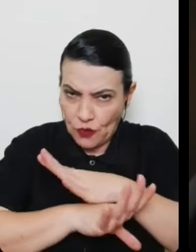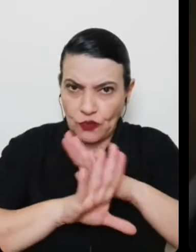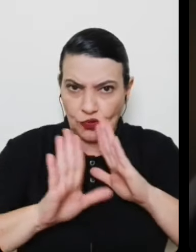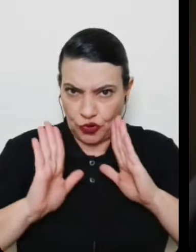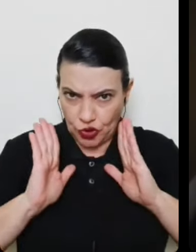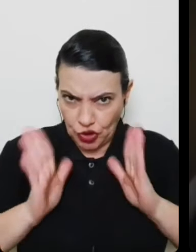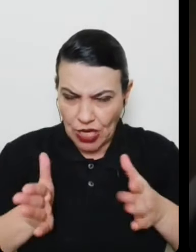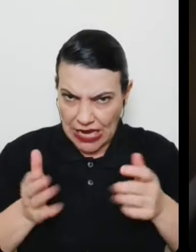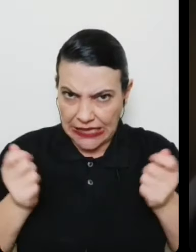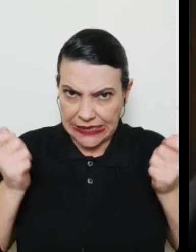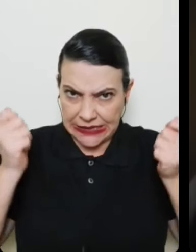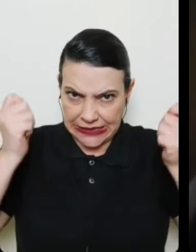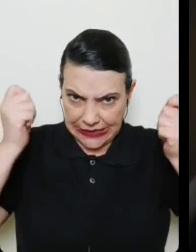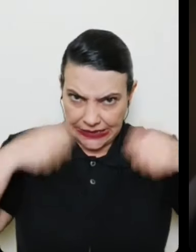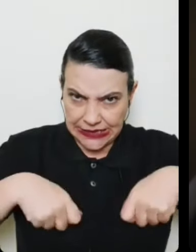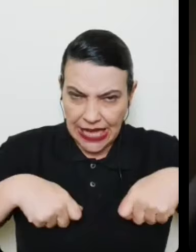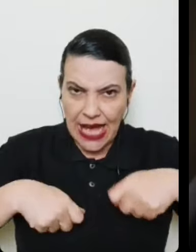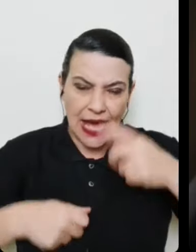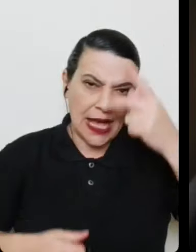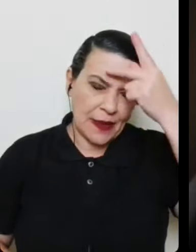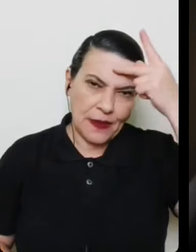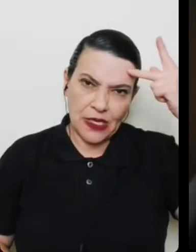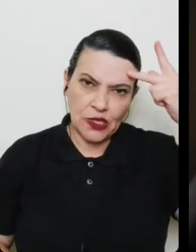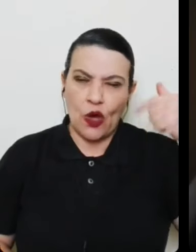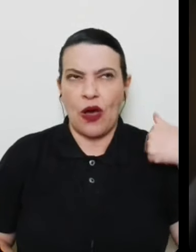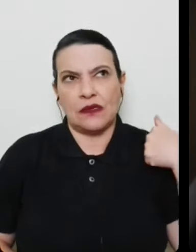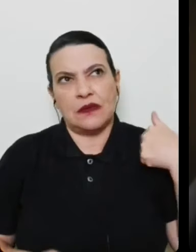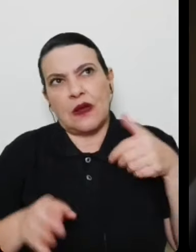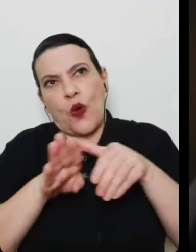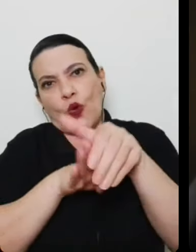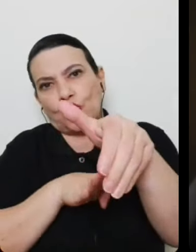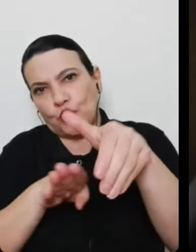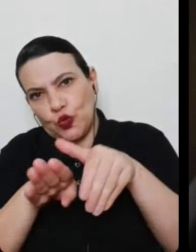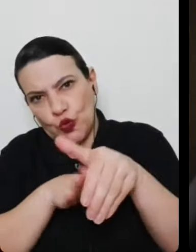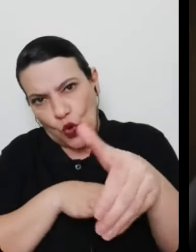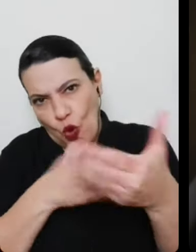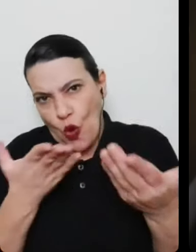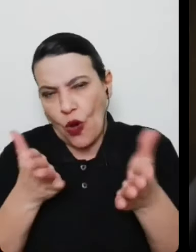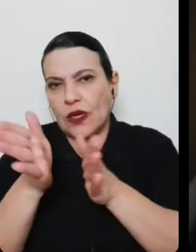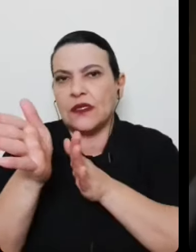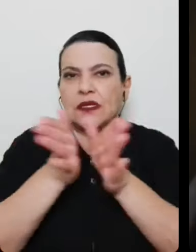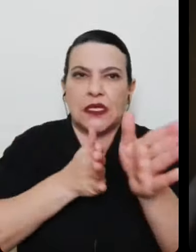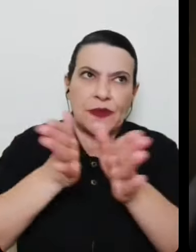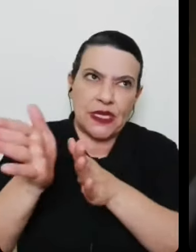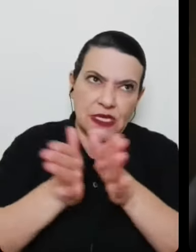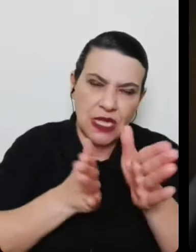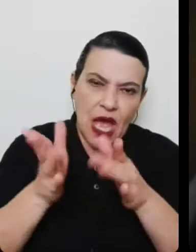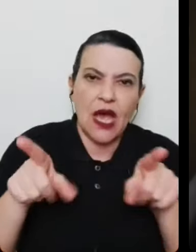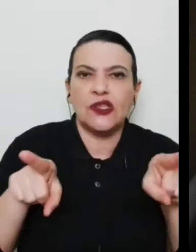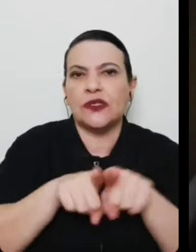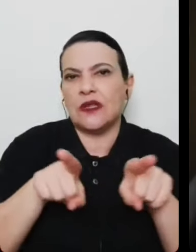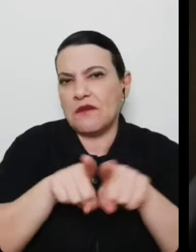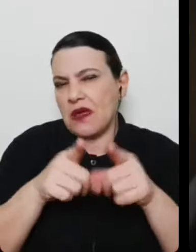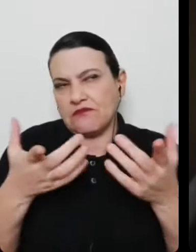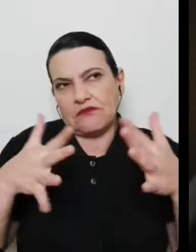alguém se torne consultor, consultora em acessibilidade na